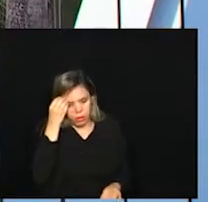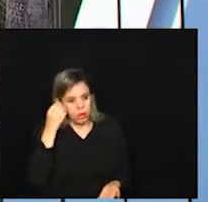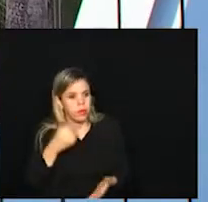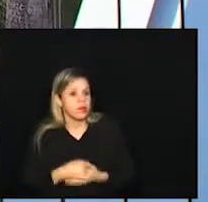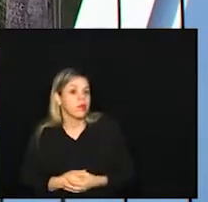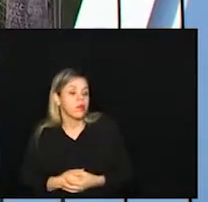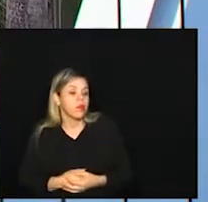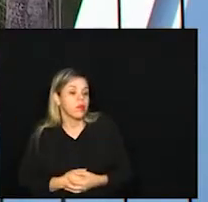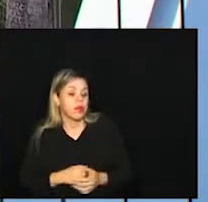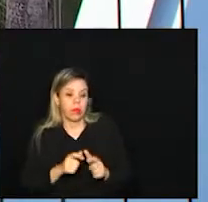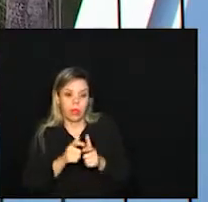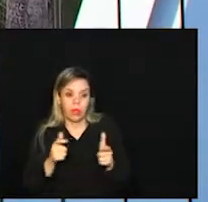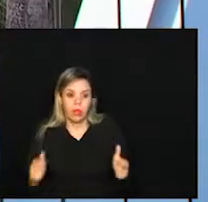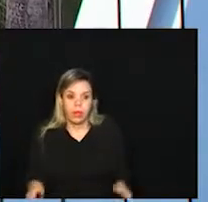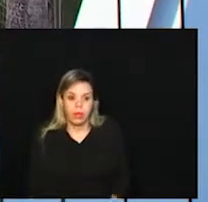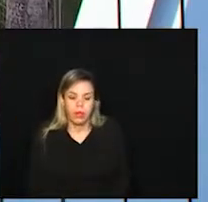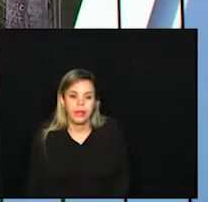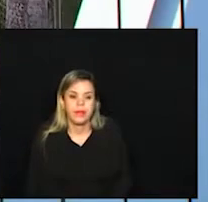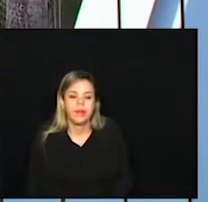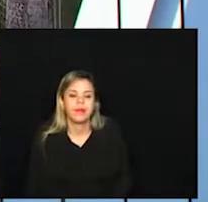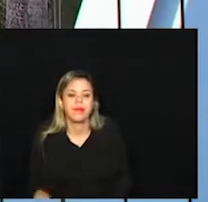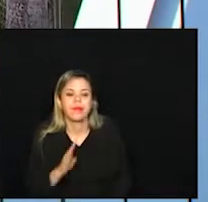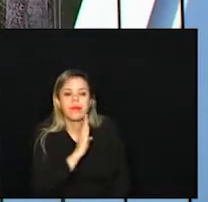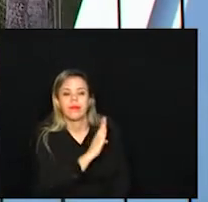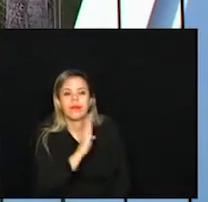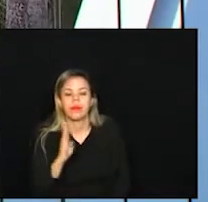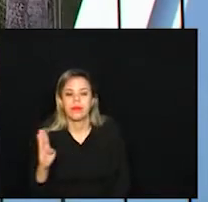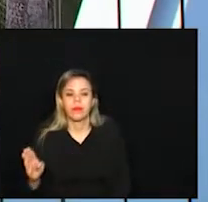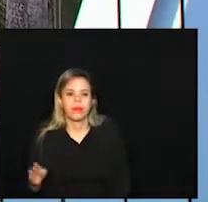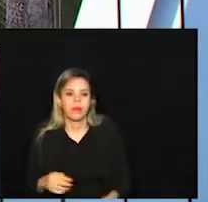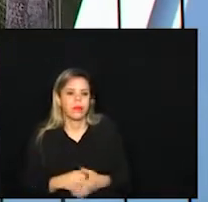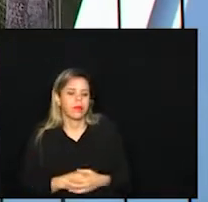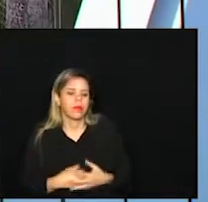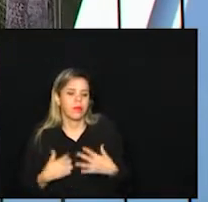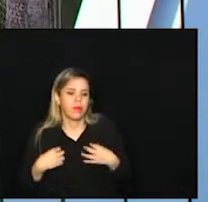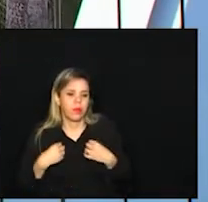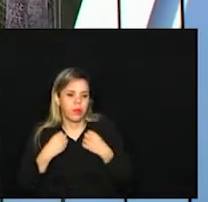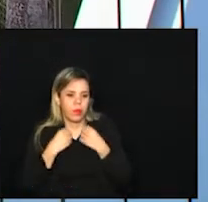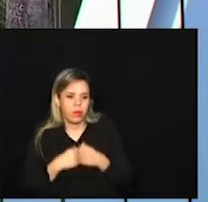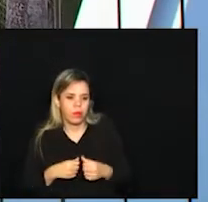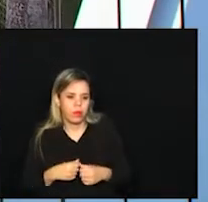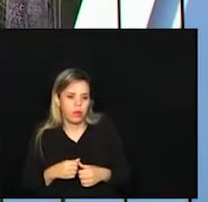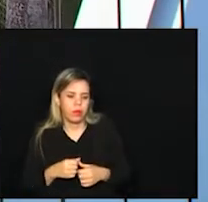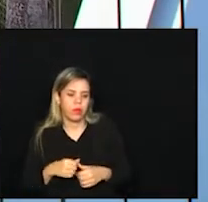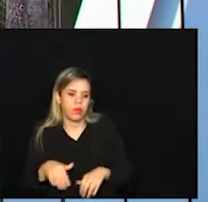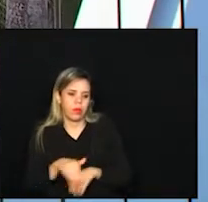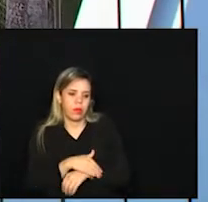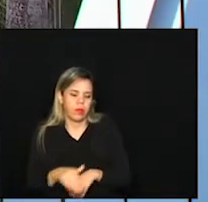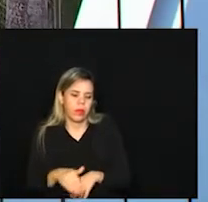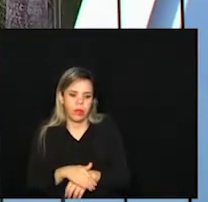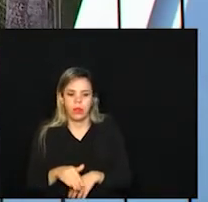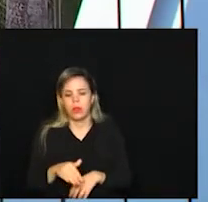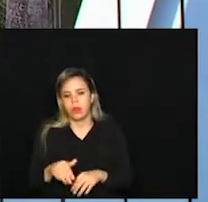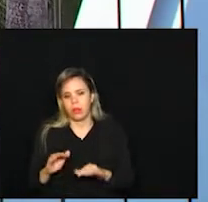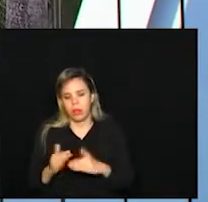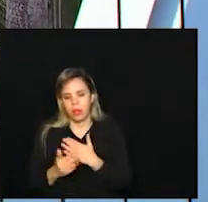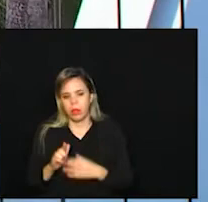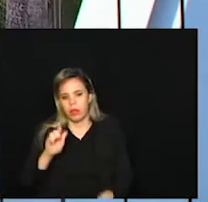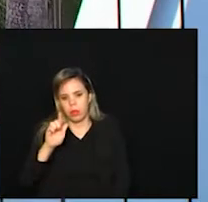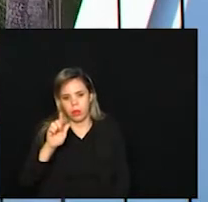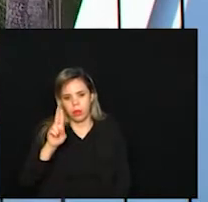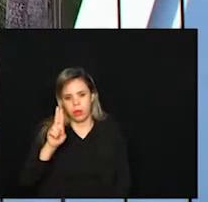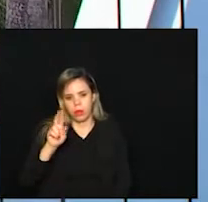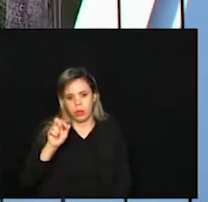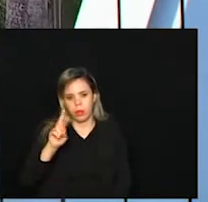que é a ampliação da biblioteca Monteiro Lobato né ali no no Guanabara é onde